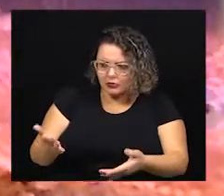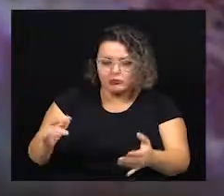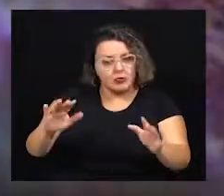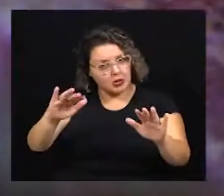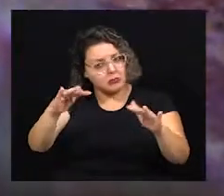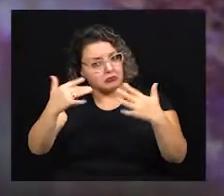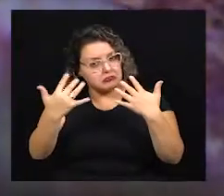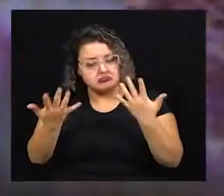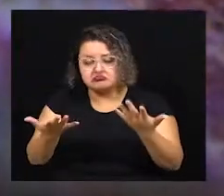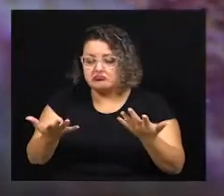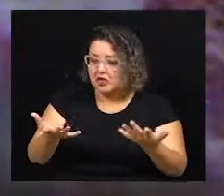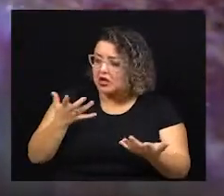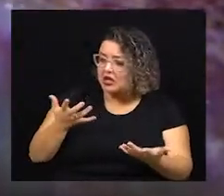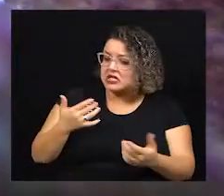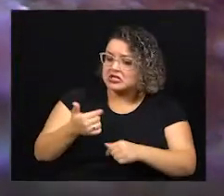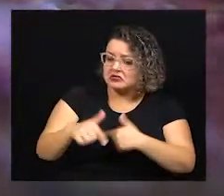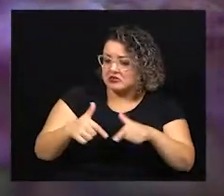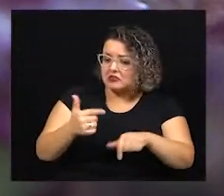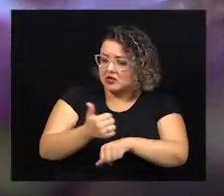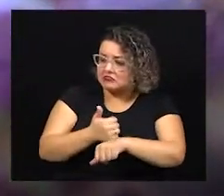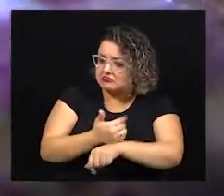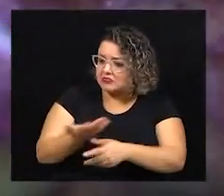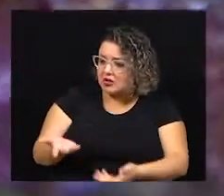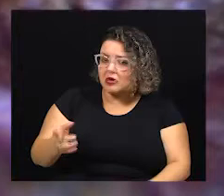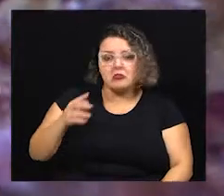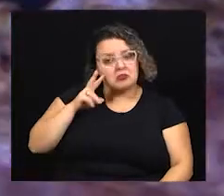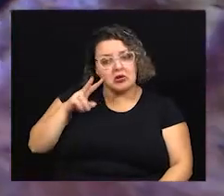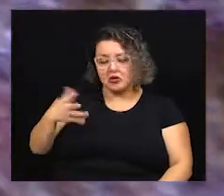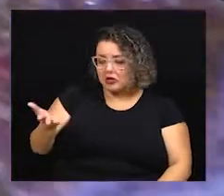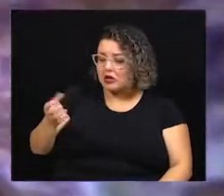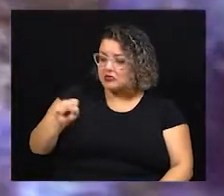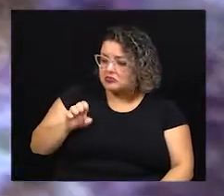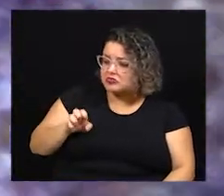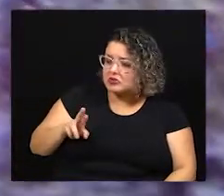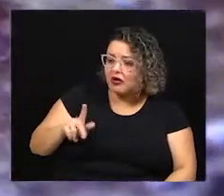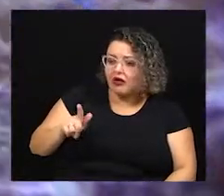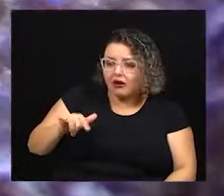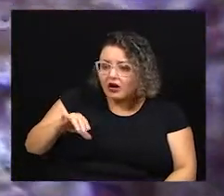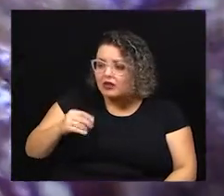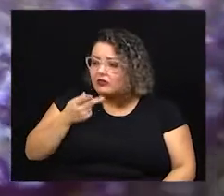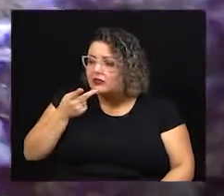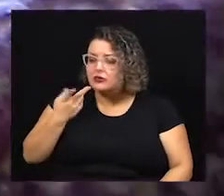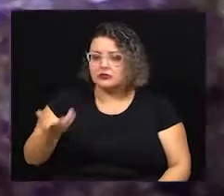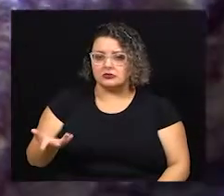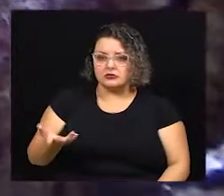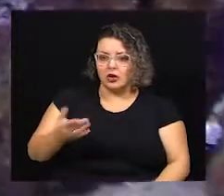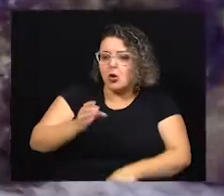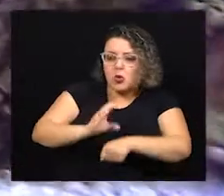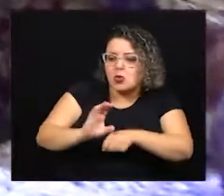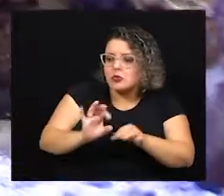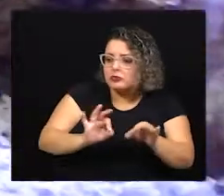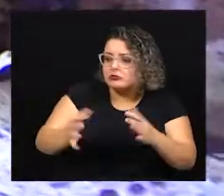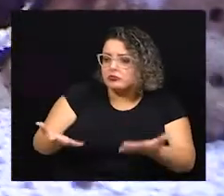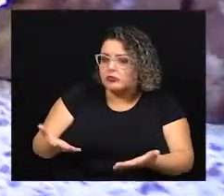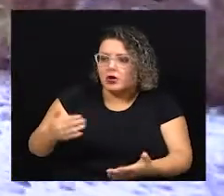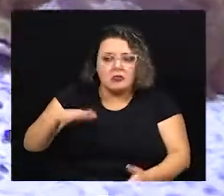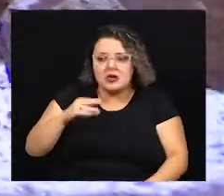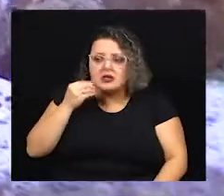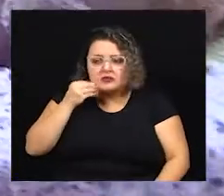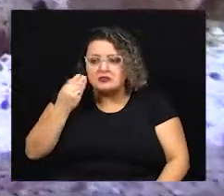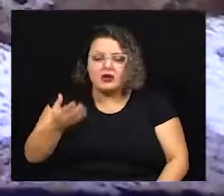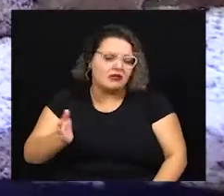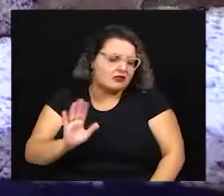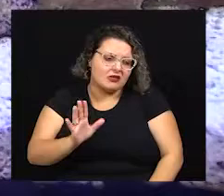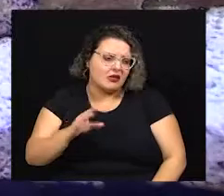puxa vida, eu gostaria de trabalhar com isso, olha lá o Sérgio falando. Tem algum curso de preparação ou não? É mais na experiência? Não, mas